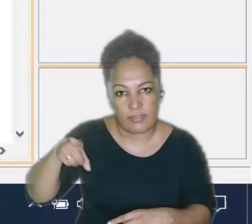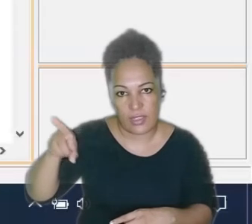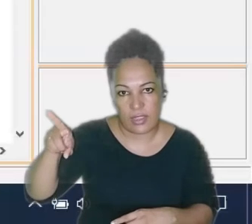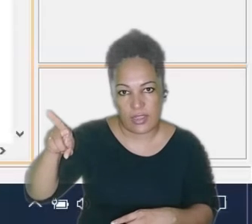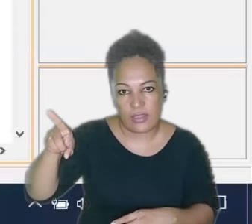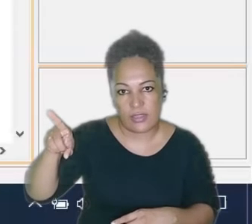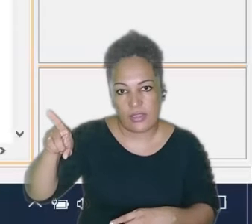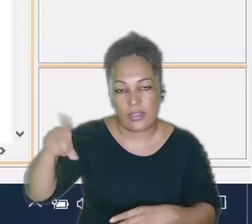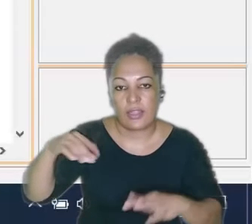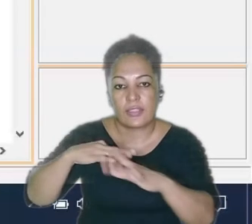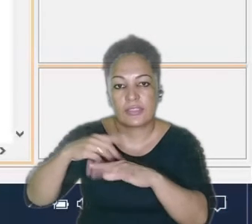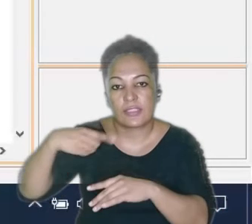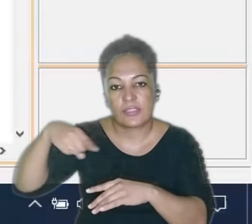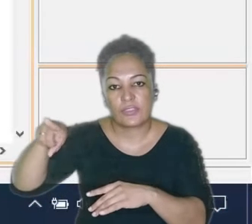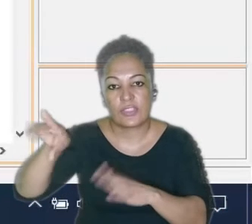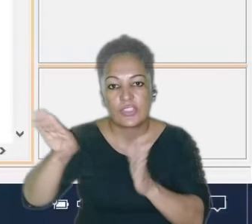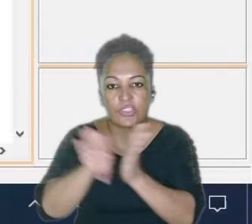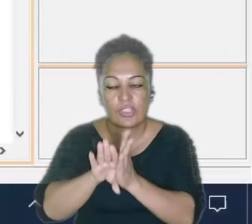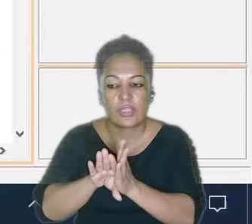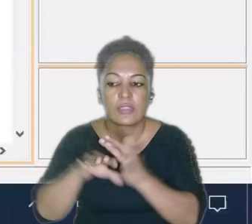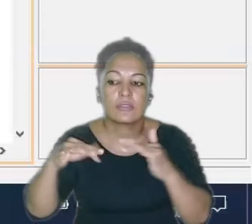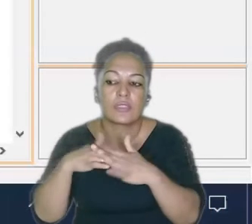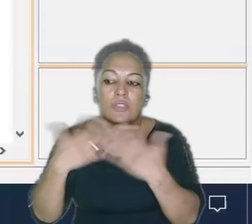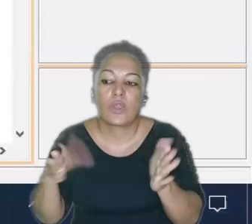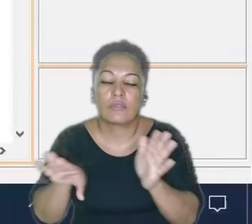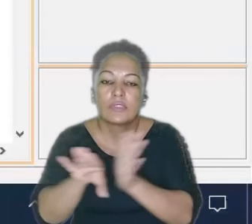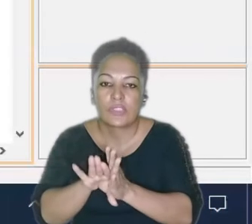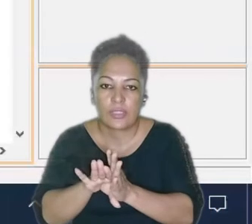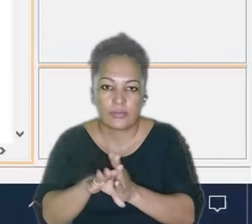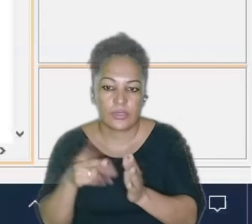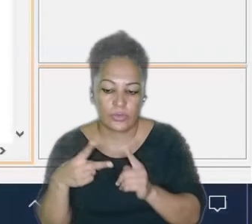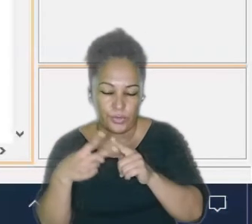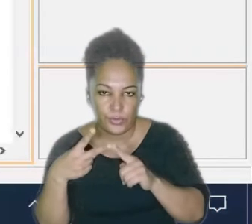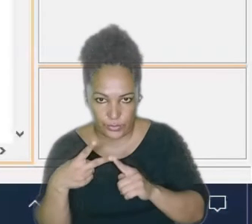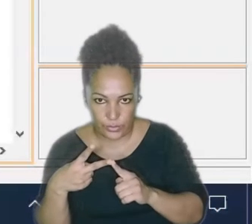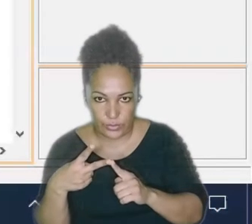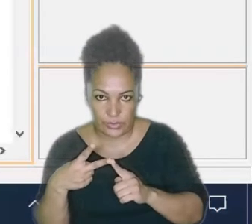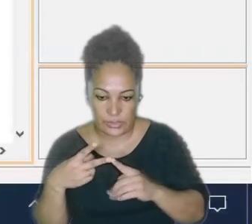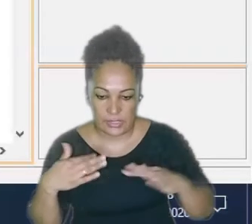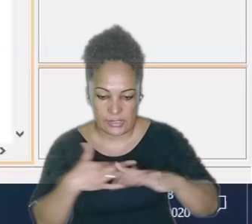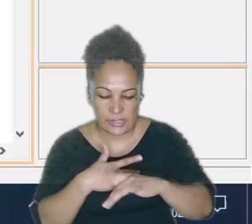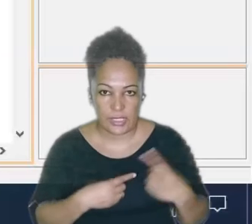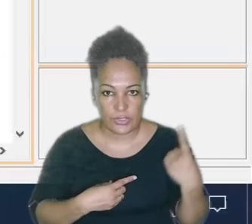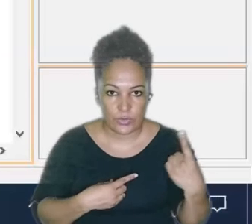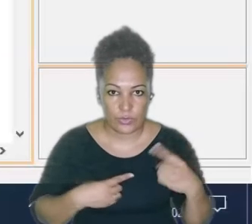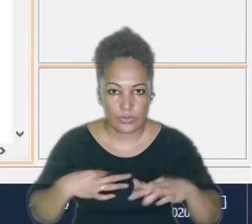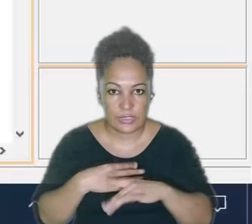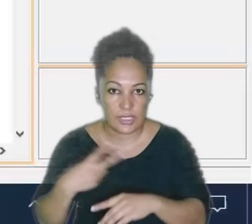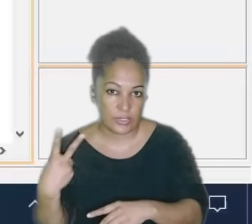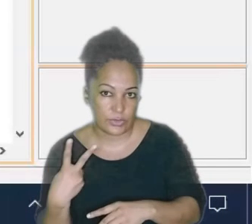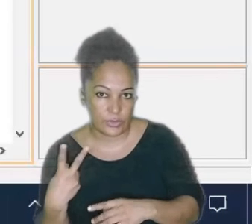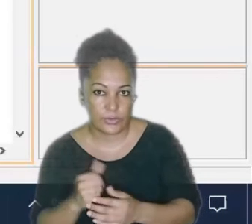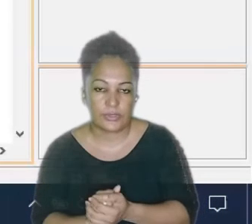para identificar qual é a cidade de destino. Então, a gente tem duas relações. Tá?